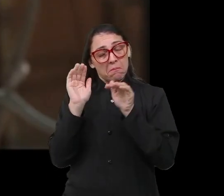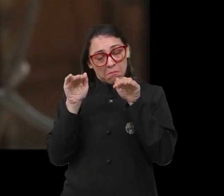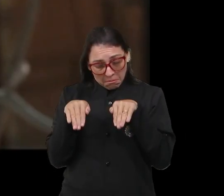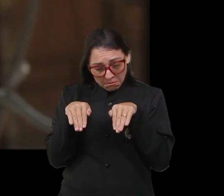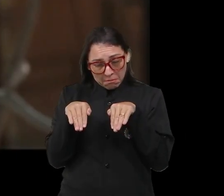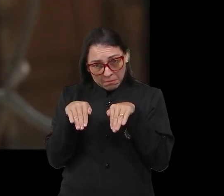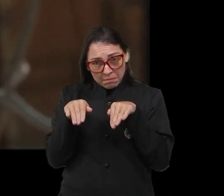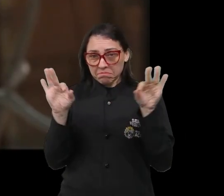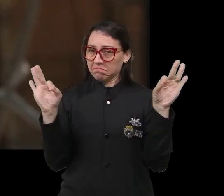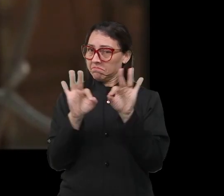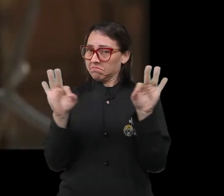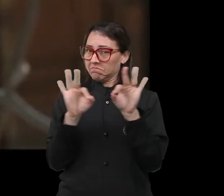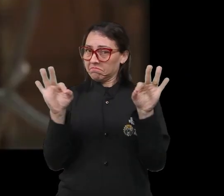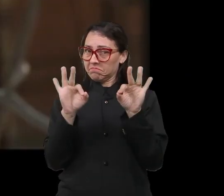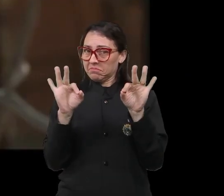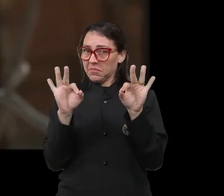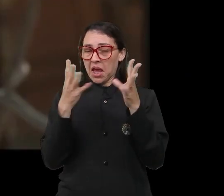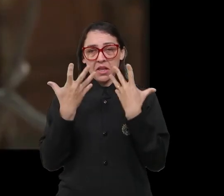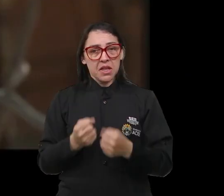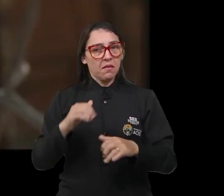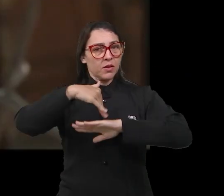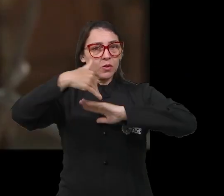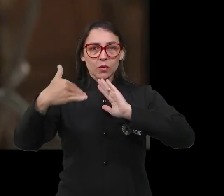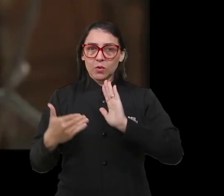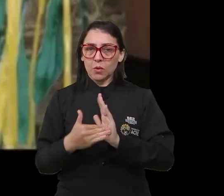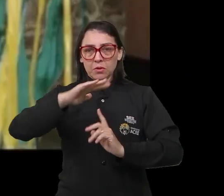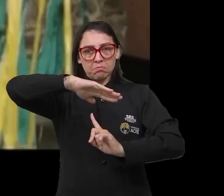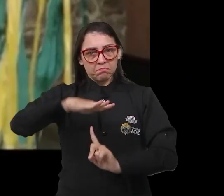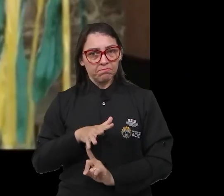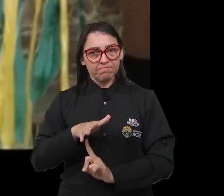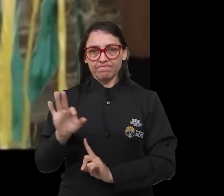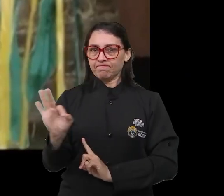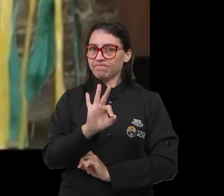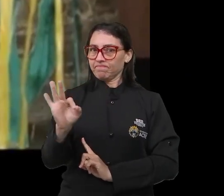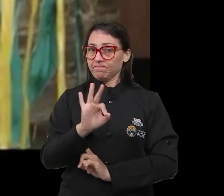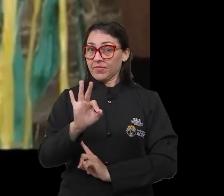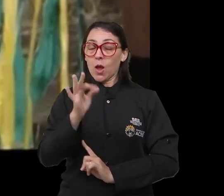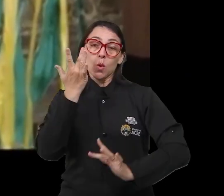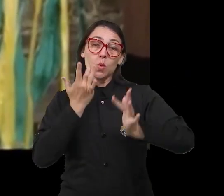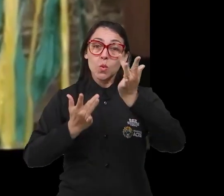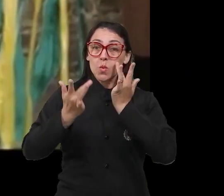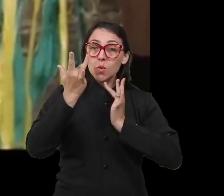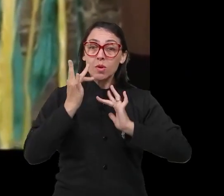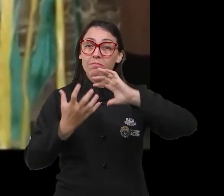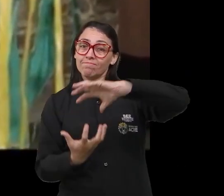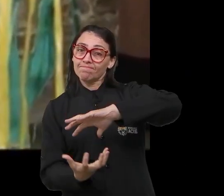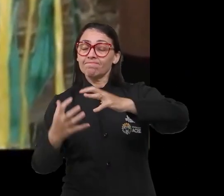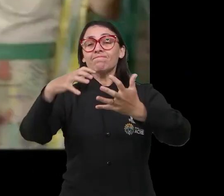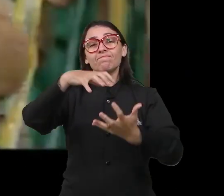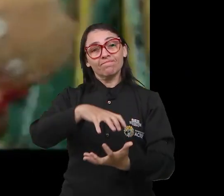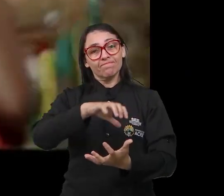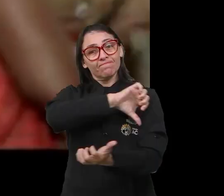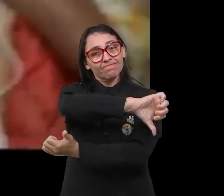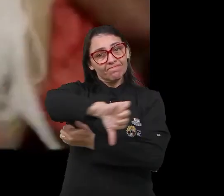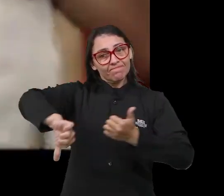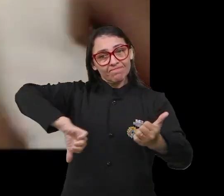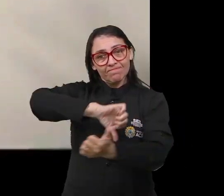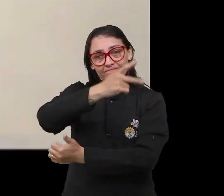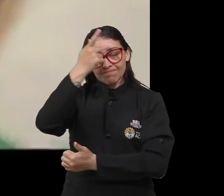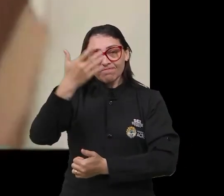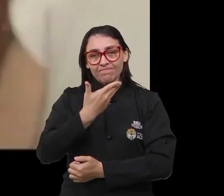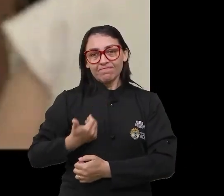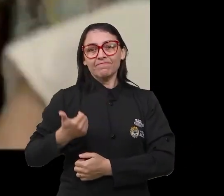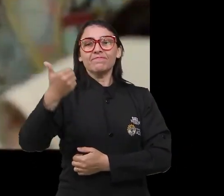cabeça, que se conformava de ser oprimida. E através do teatro, eu me tornei uma